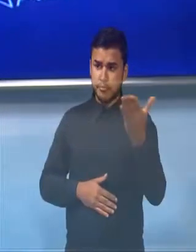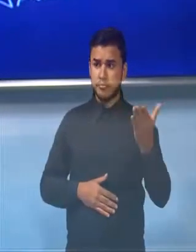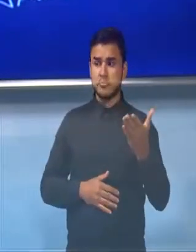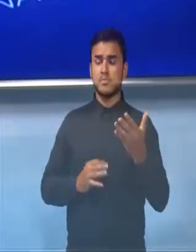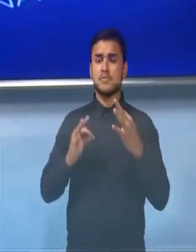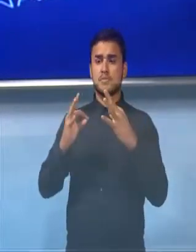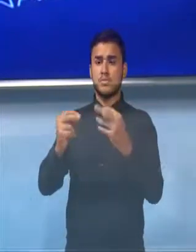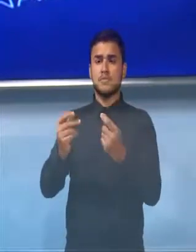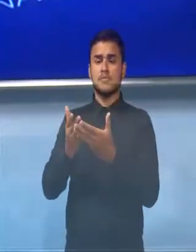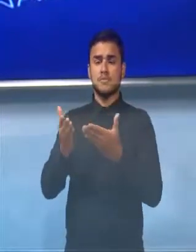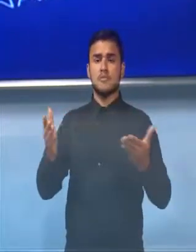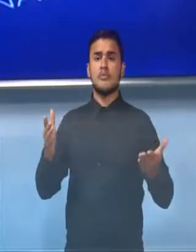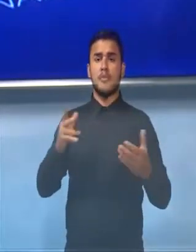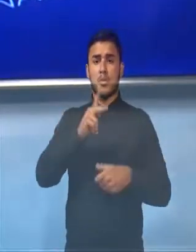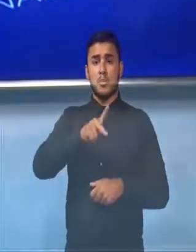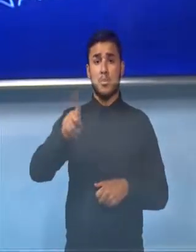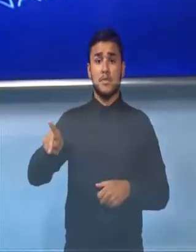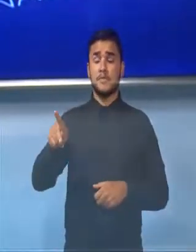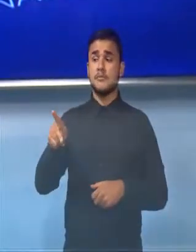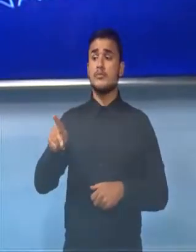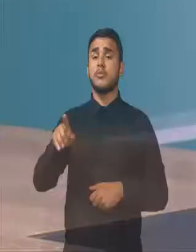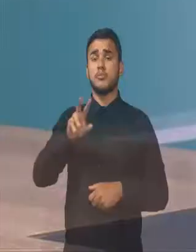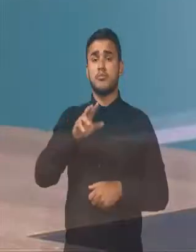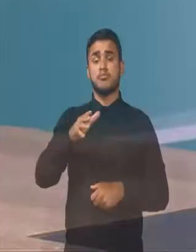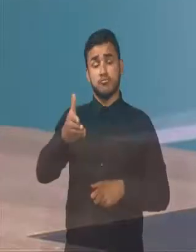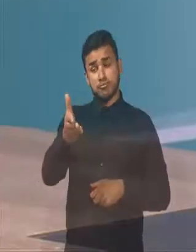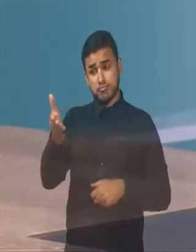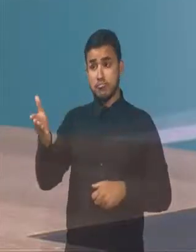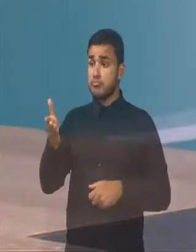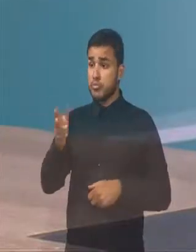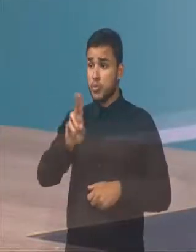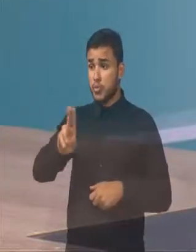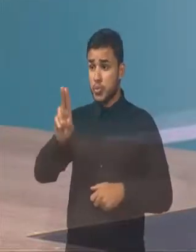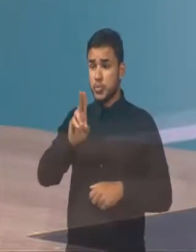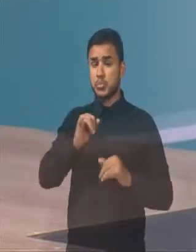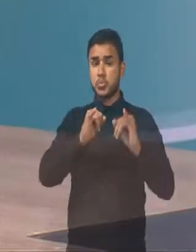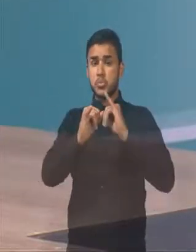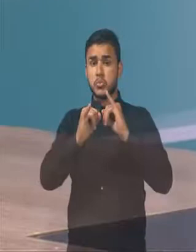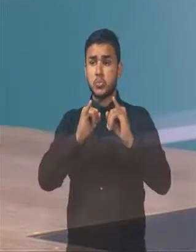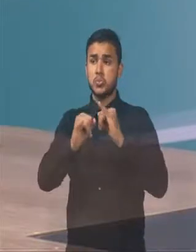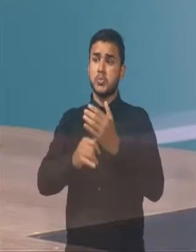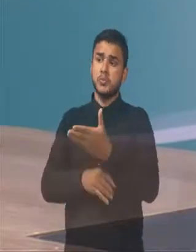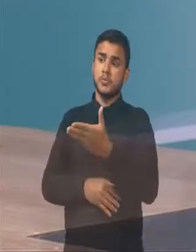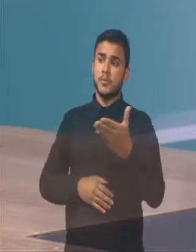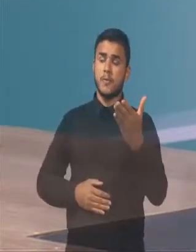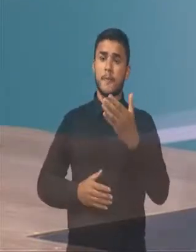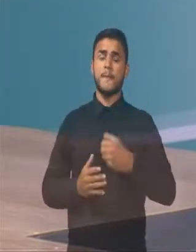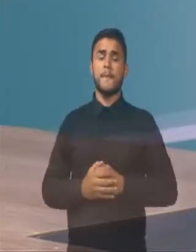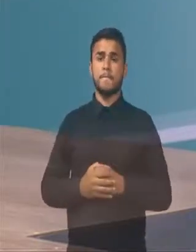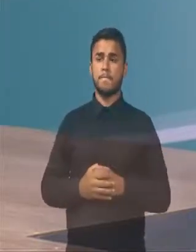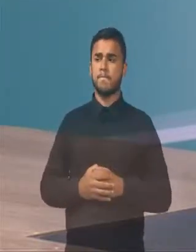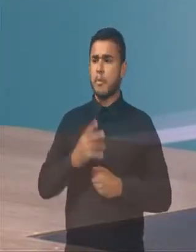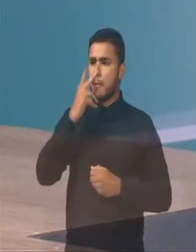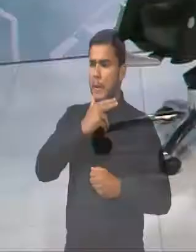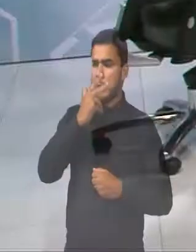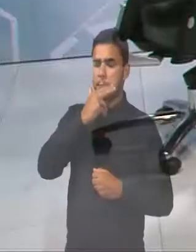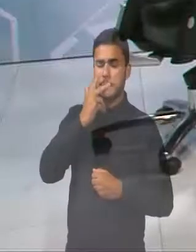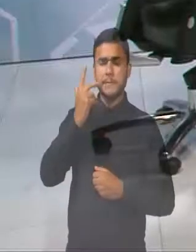bem informados e certamente usuários dessas novas mídias. E se não são usuários com a mesma frequência, mas